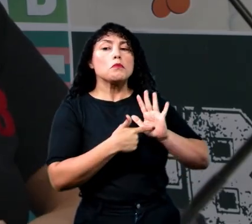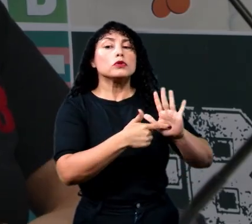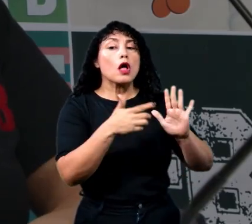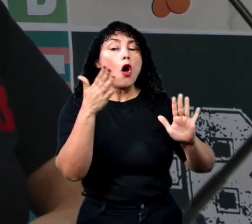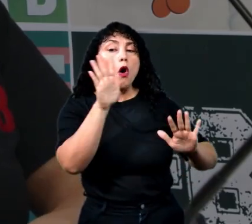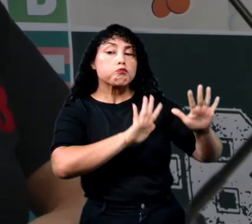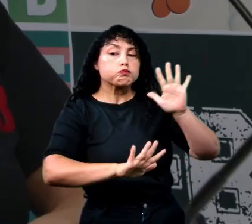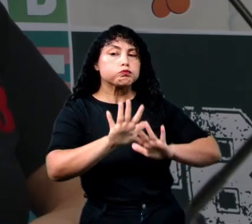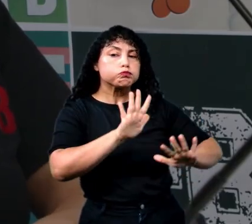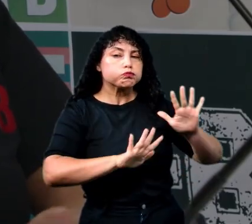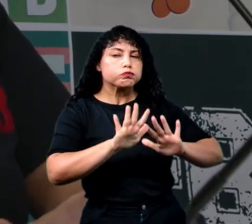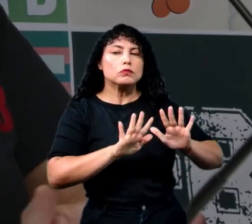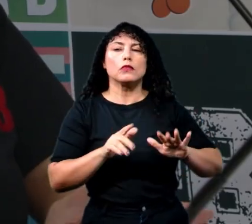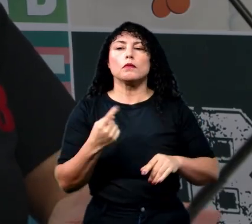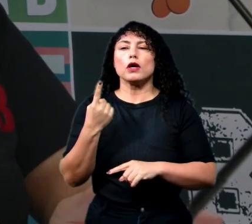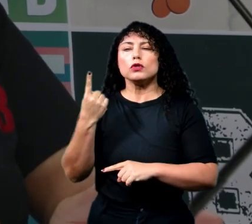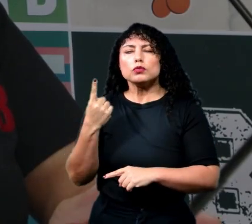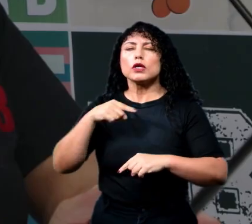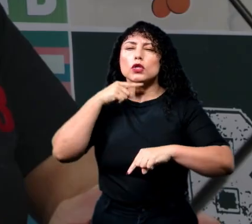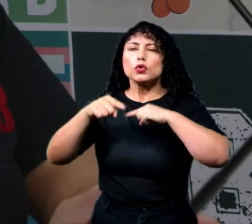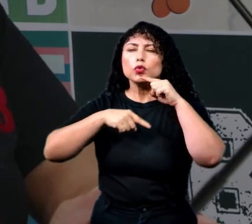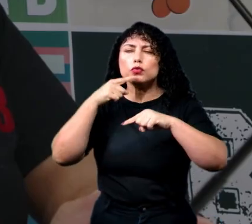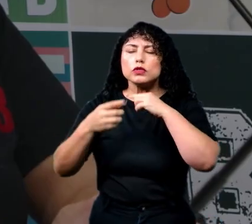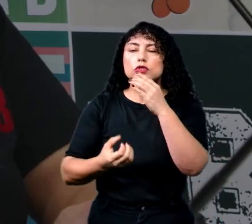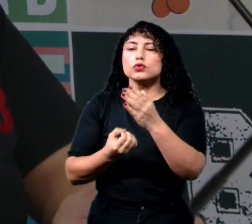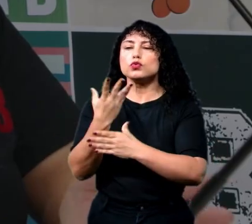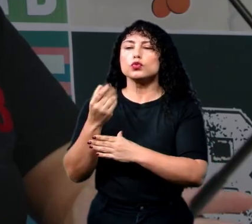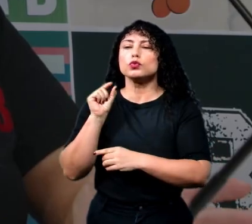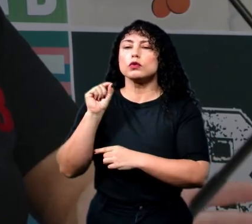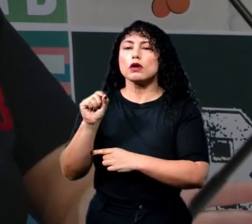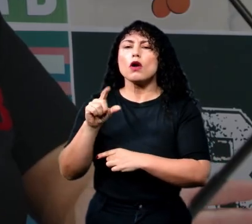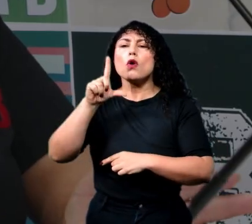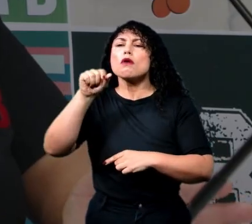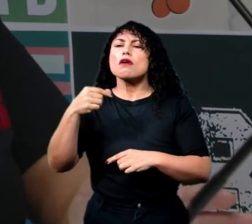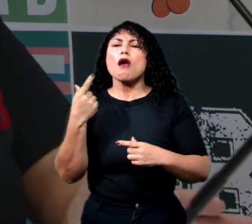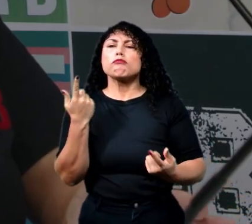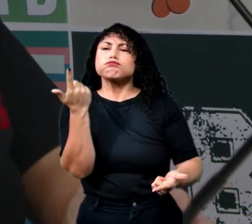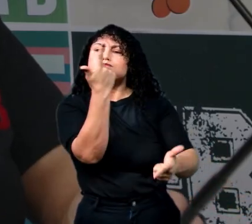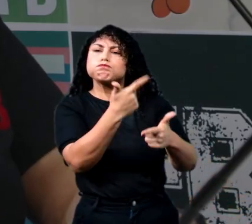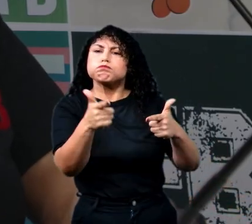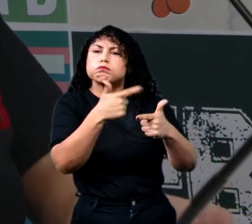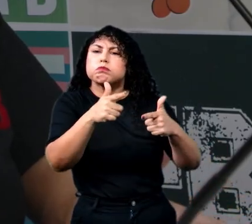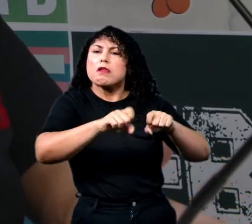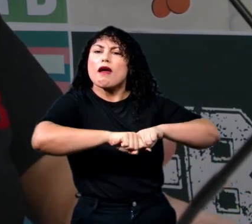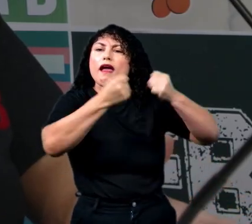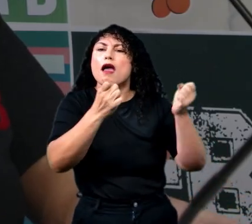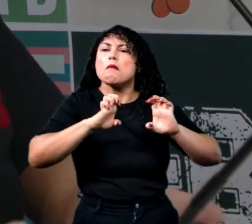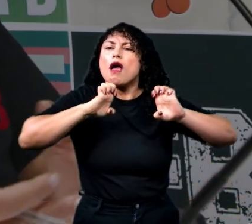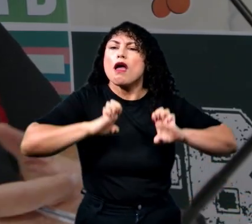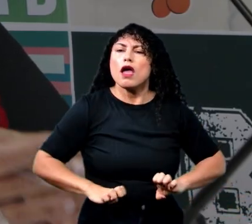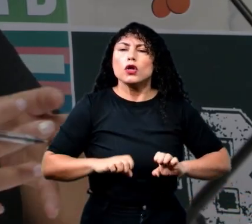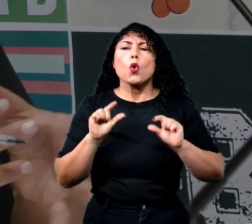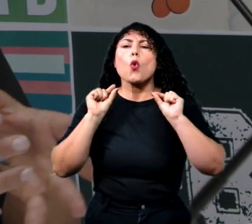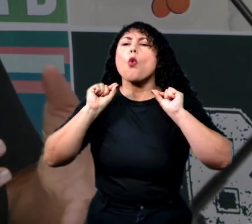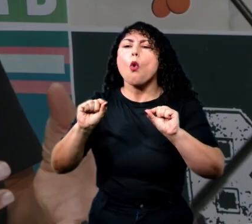isso. Agora, uma dúvida que sempre aparece é o que é uma infração ética, né? E assim, como é que a